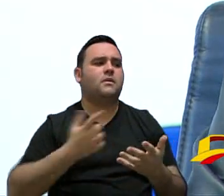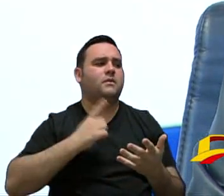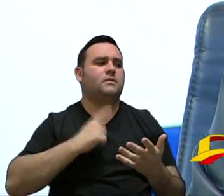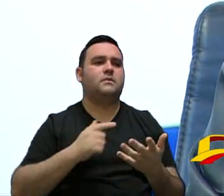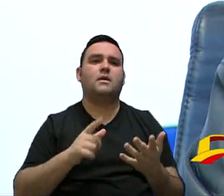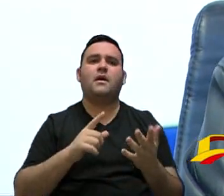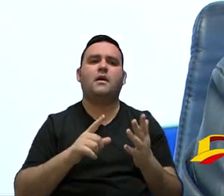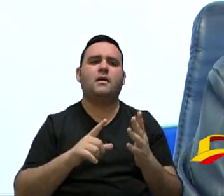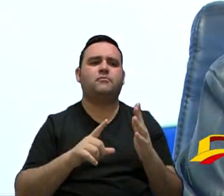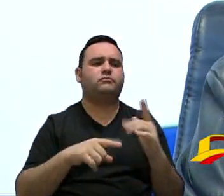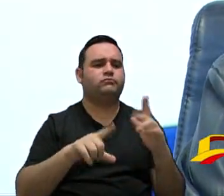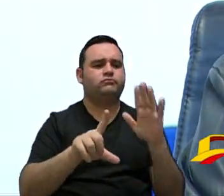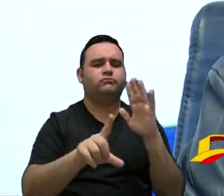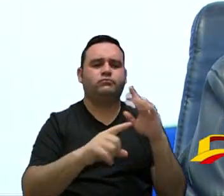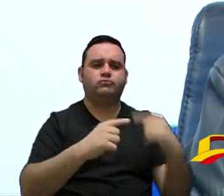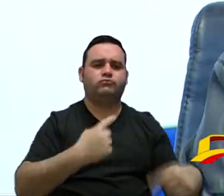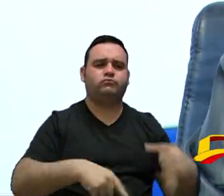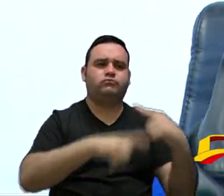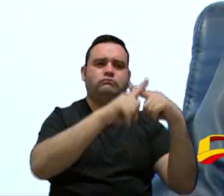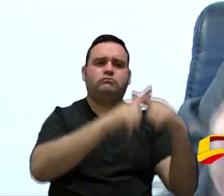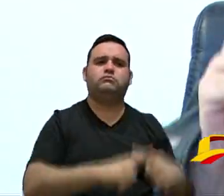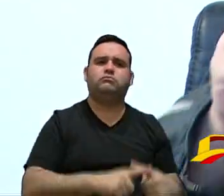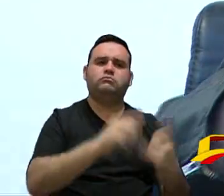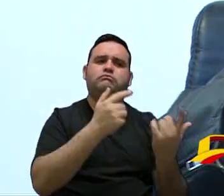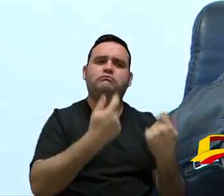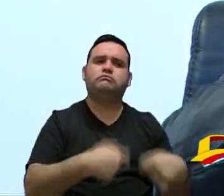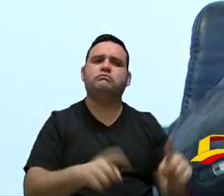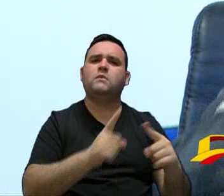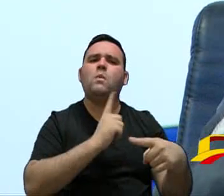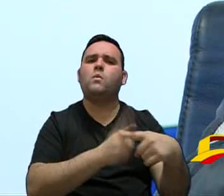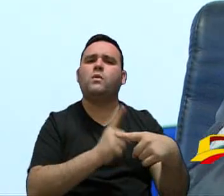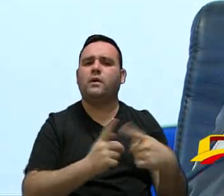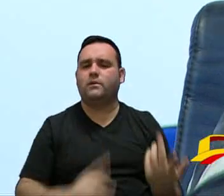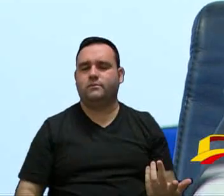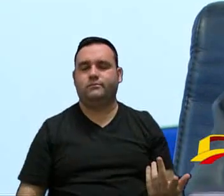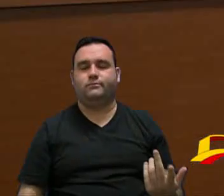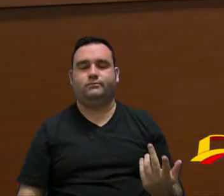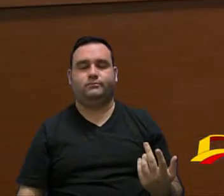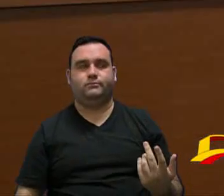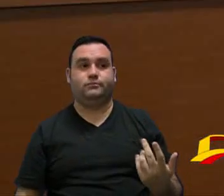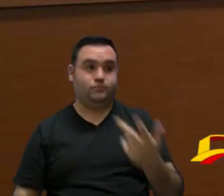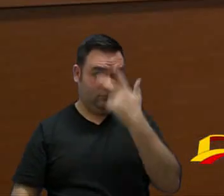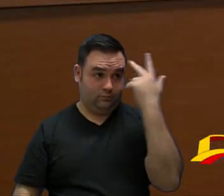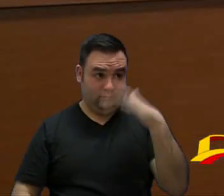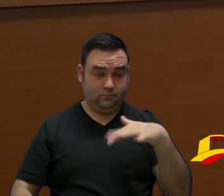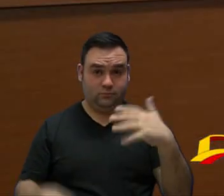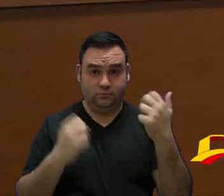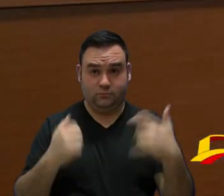dispensa de licitação para explicar isso para a população e obrigado vendedor